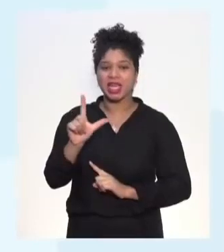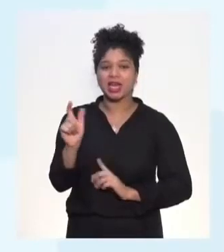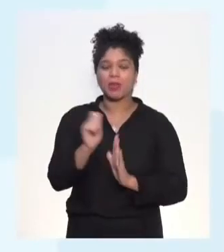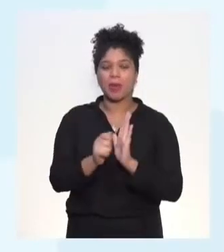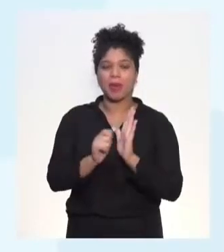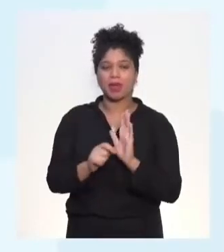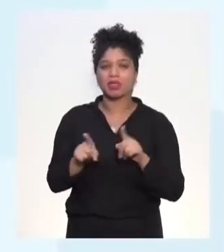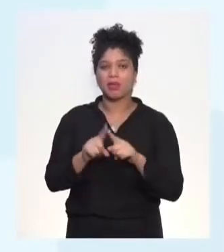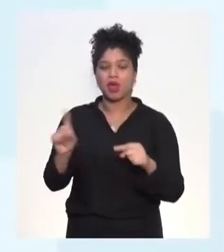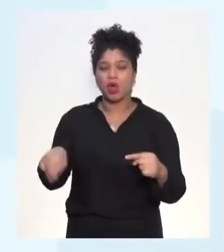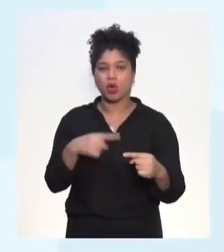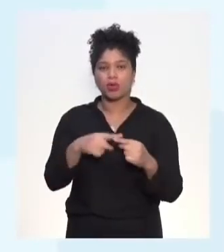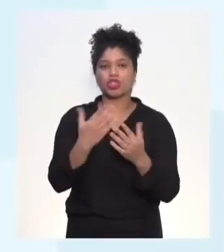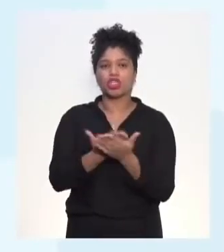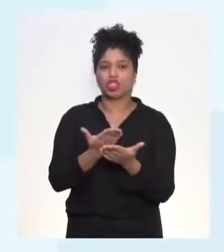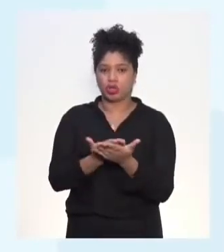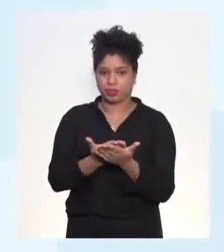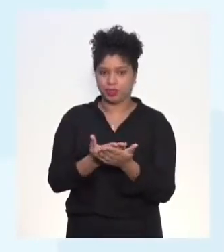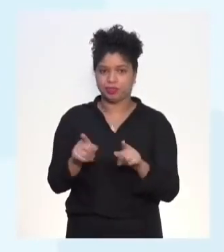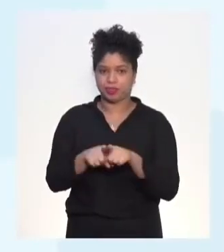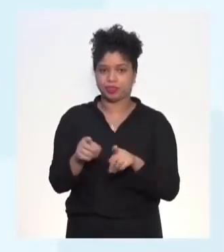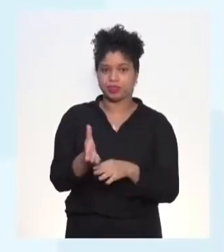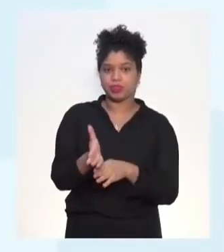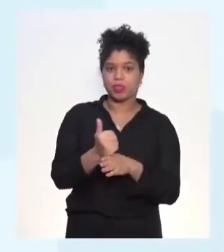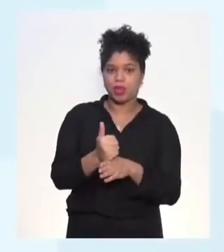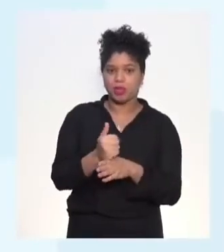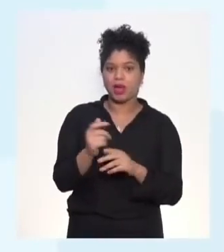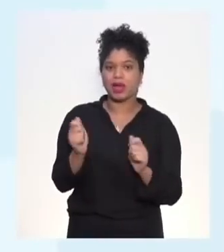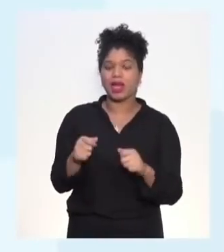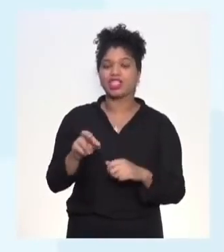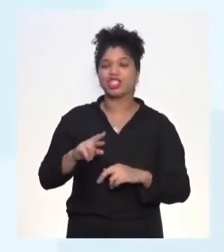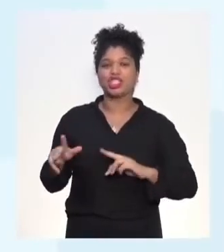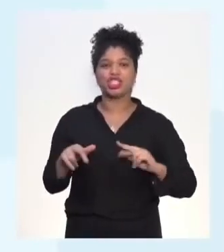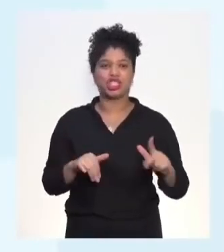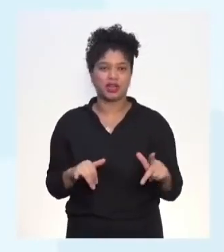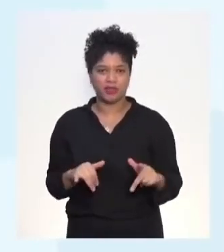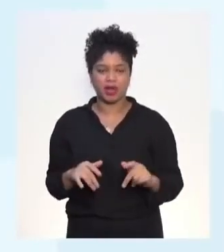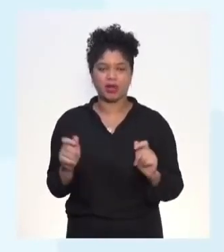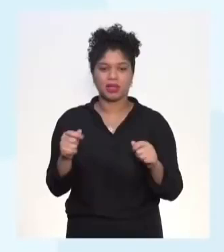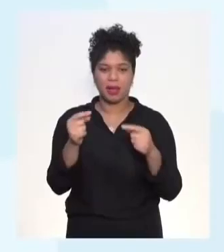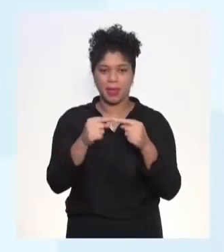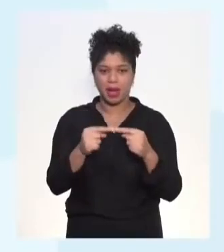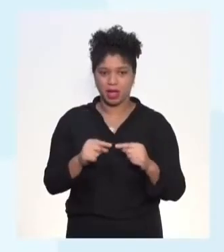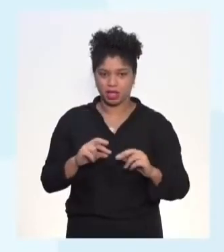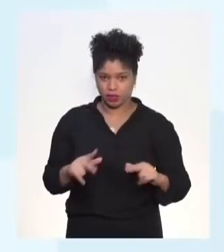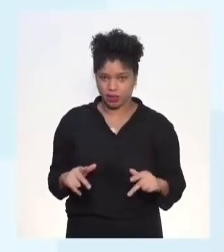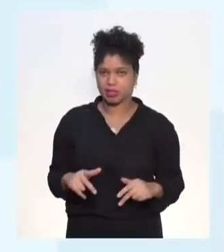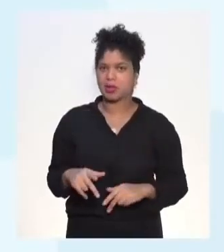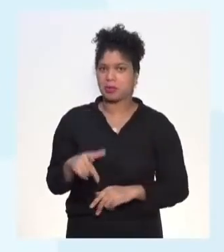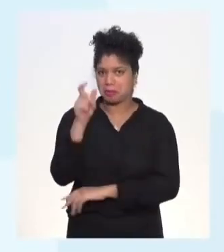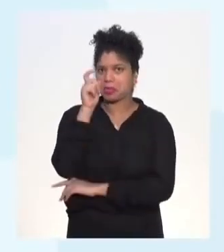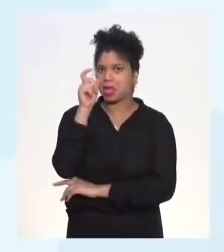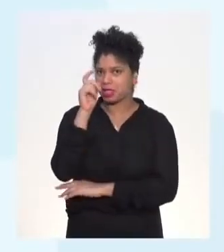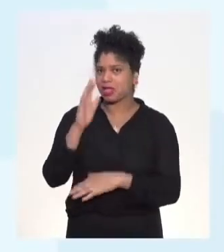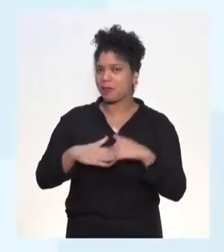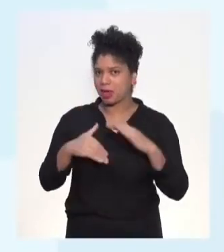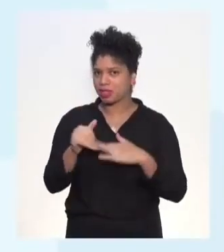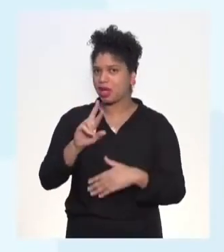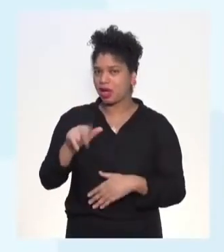objetivos da aula. Antecipar sentidos a partir de diferentes indícios. Bem interessante essa prática